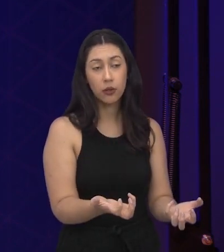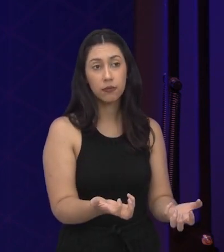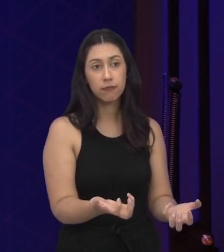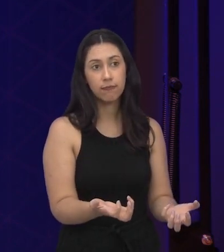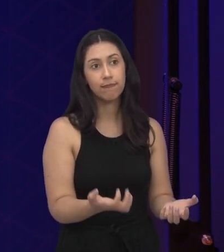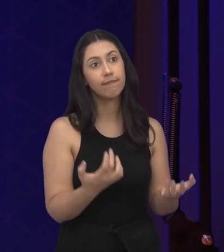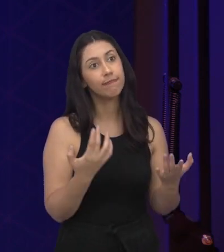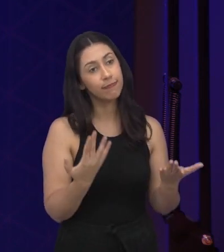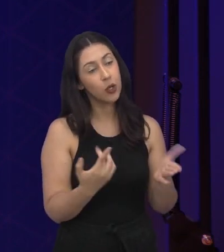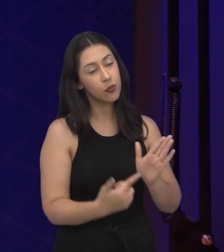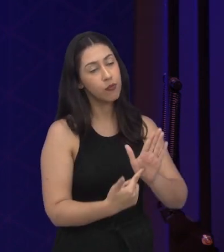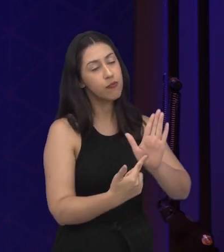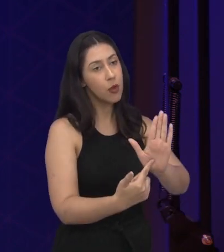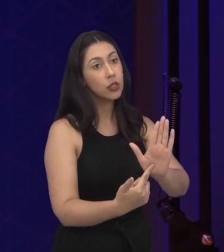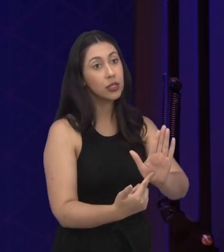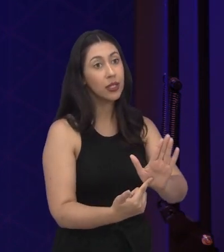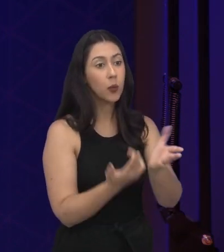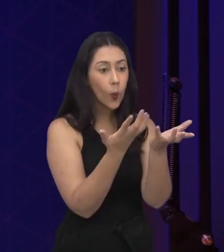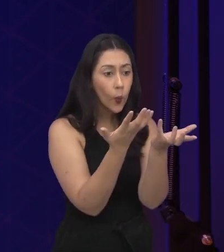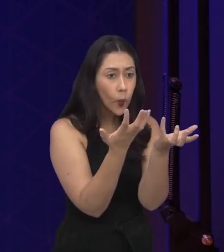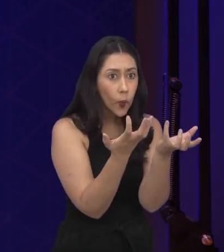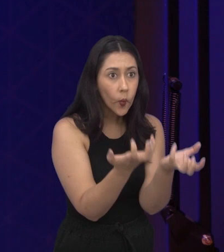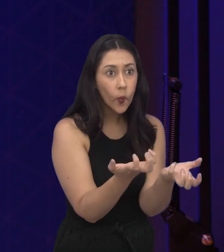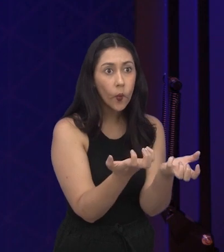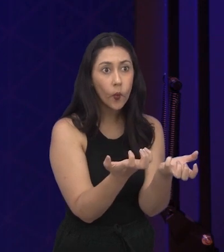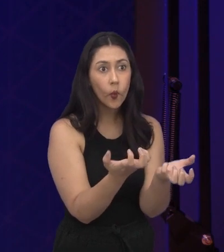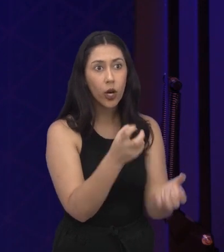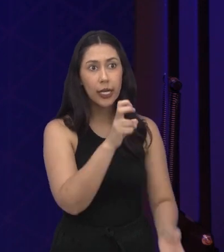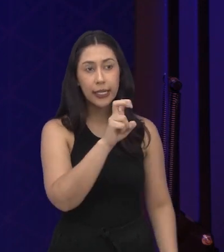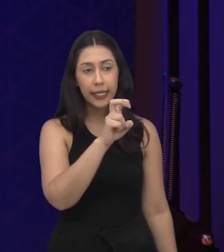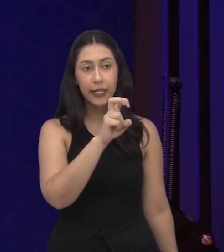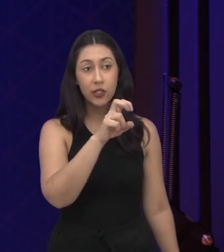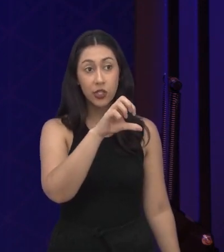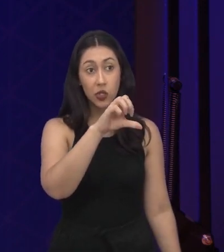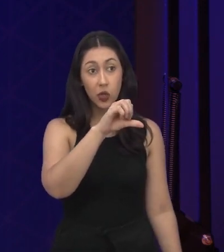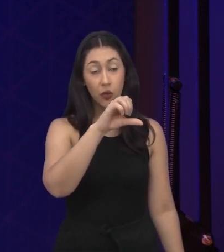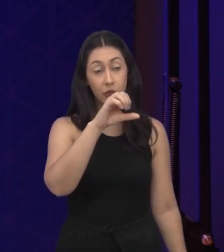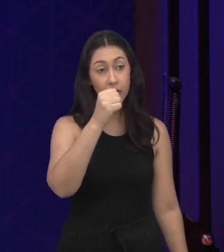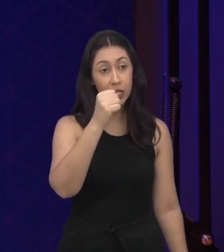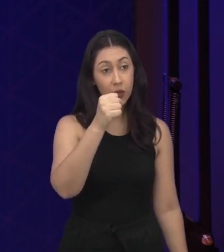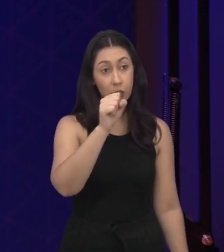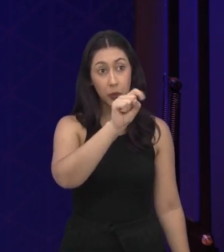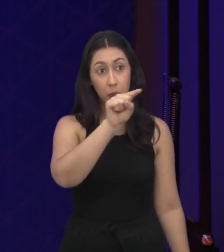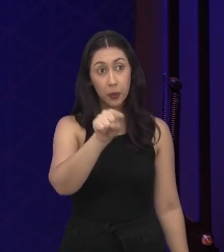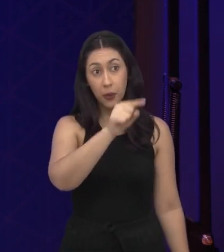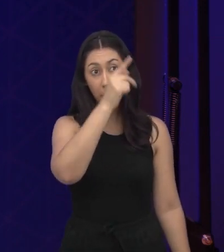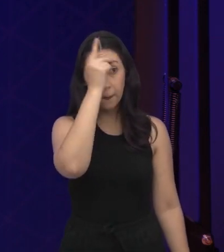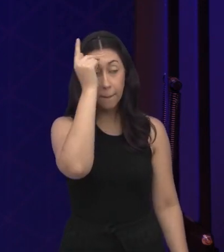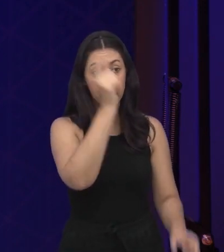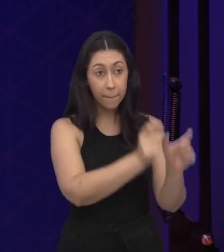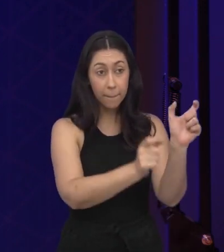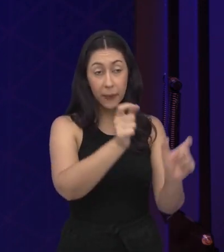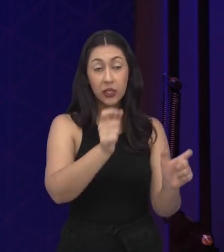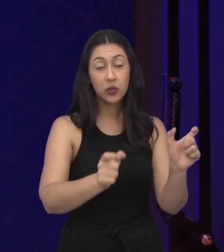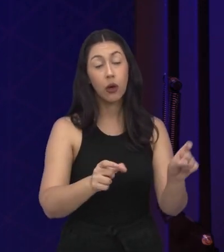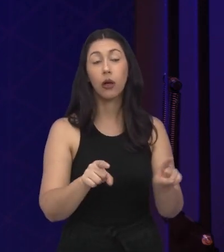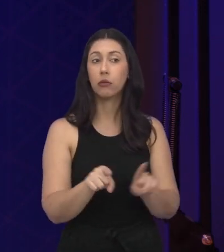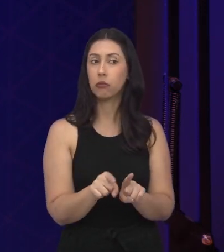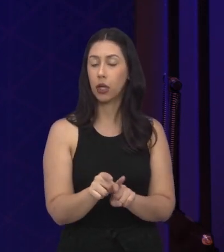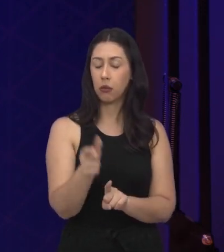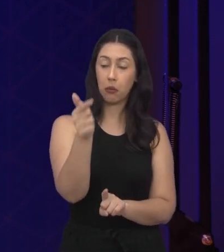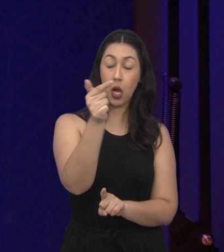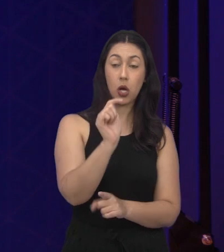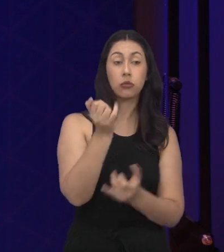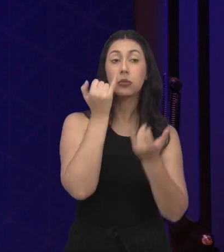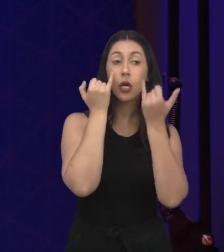o órgão destaca ainda que a estiagem afeta pelo menos 598 mil pessoas na área. E a gente também tem outro dado aqui que é bem impressionante,